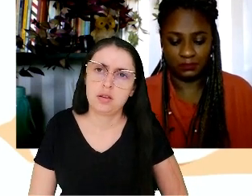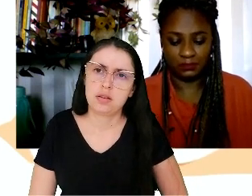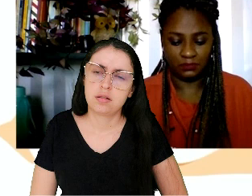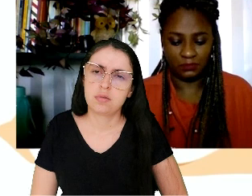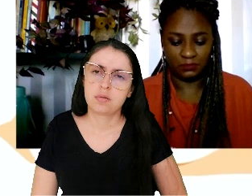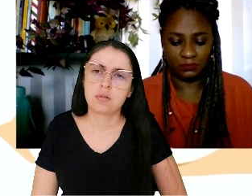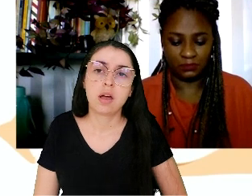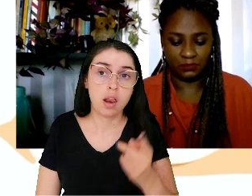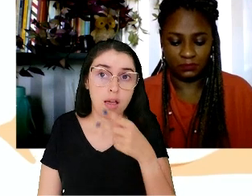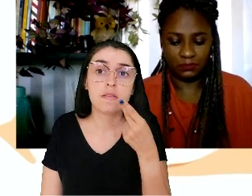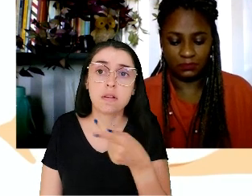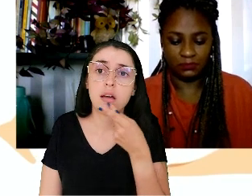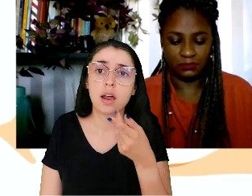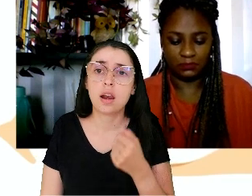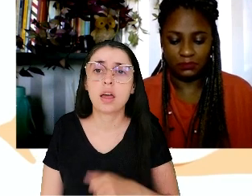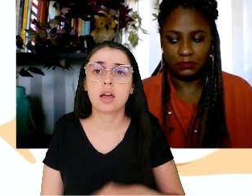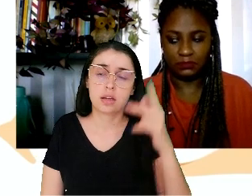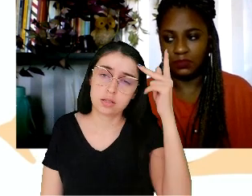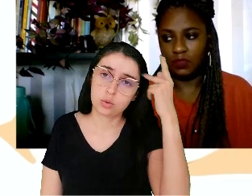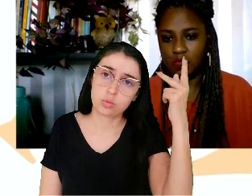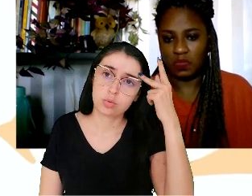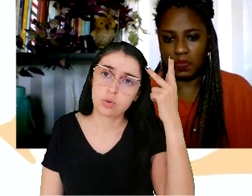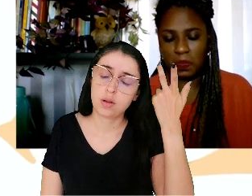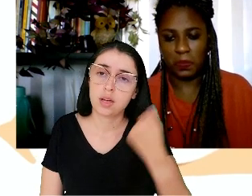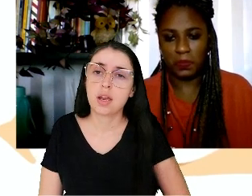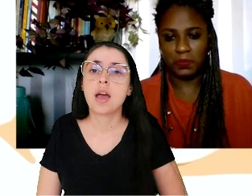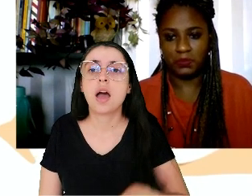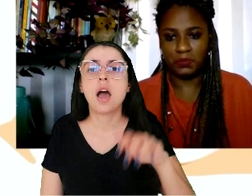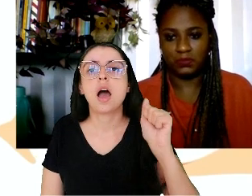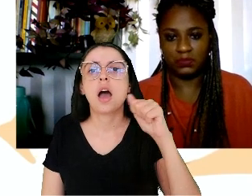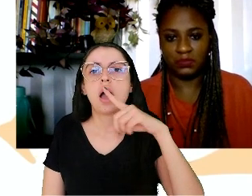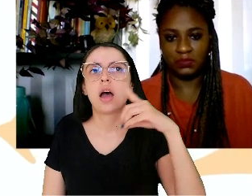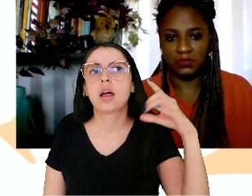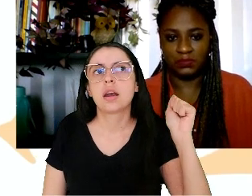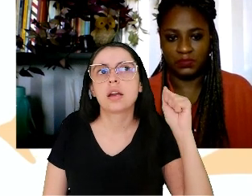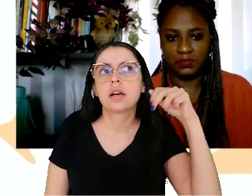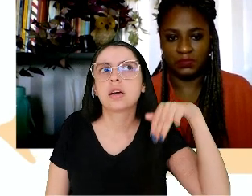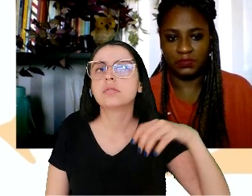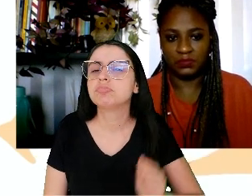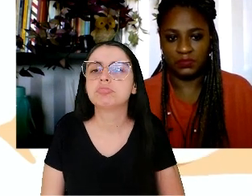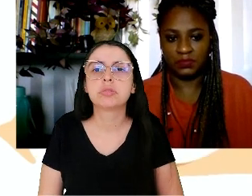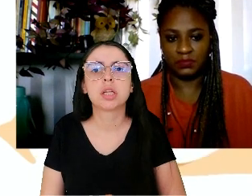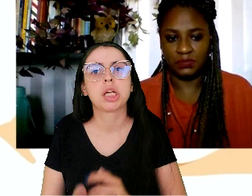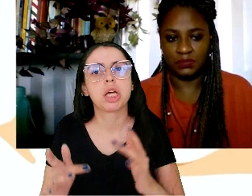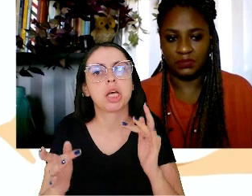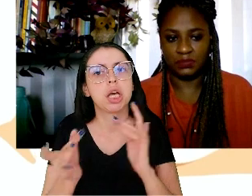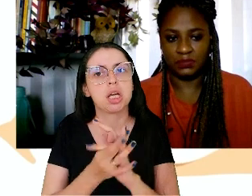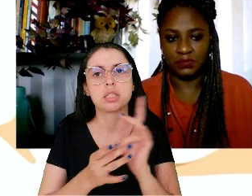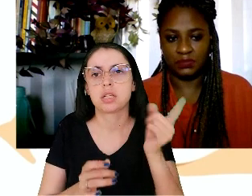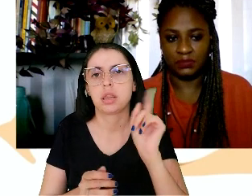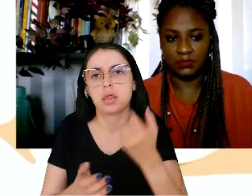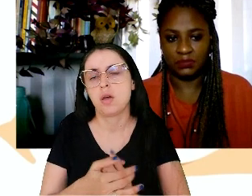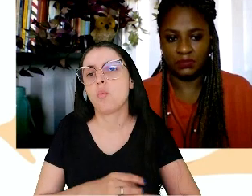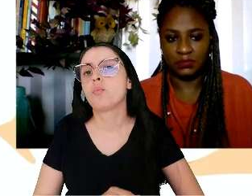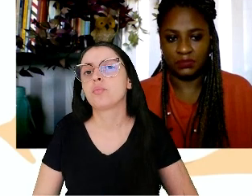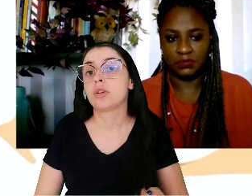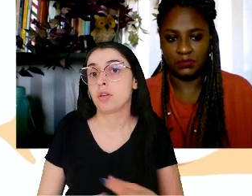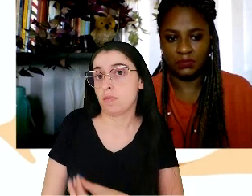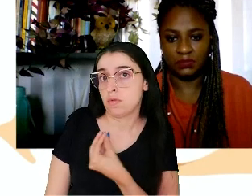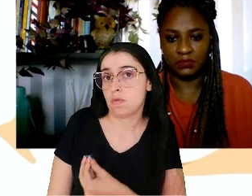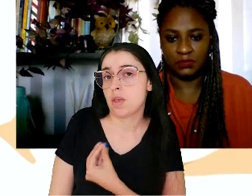E aí ela conta, né, a história de que Adam Smith não era casado, ele viveu com a